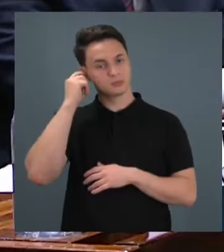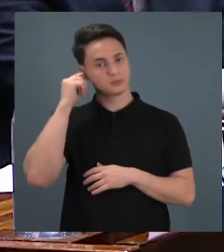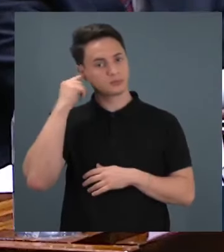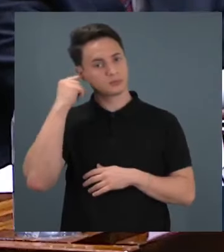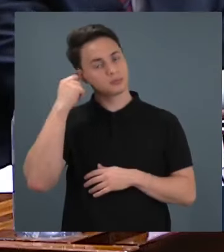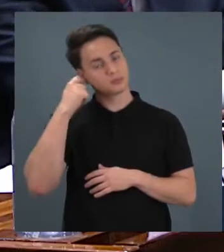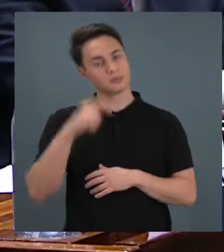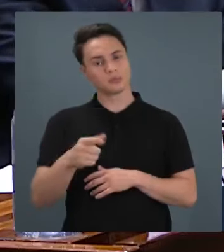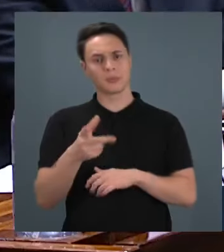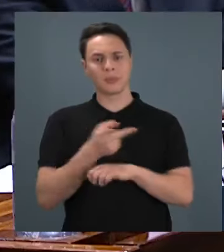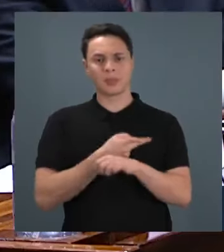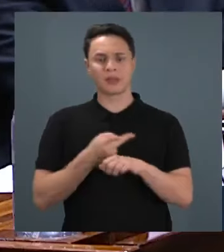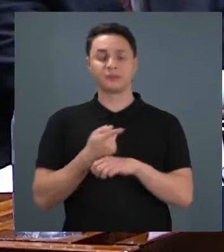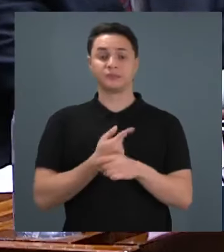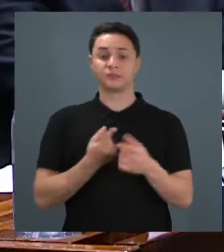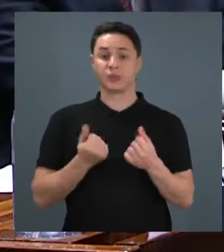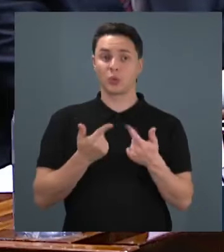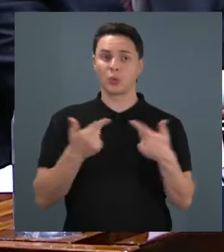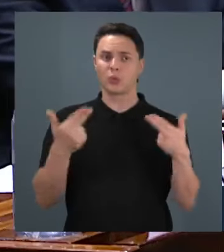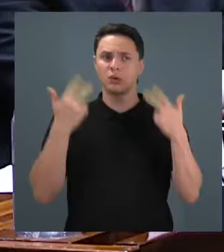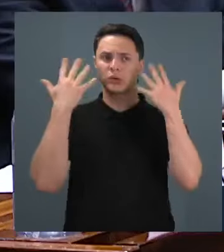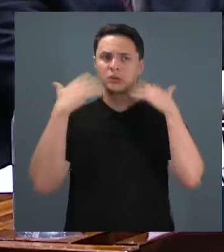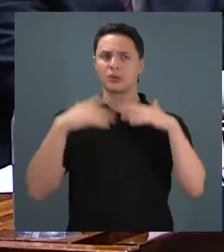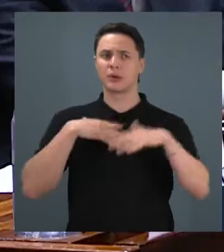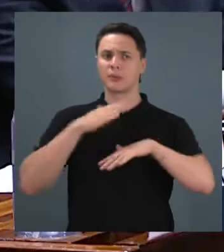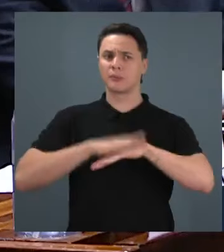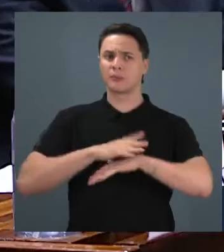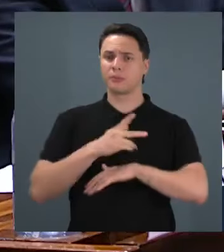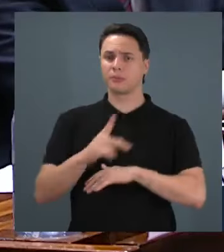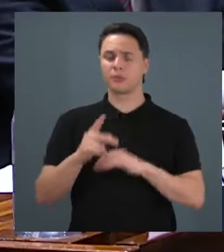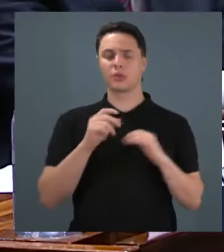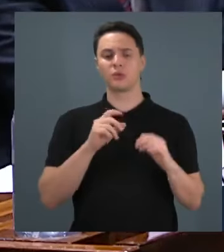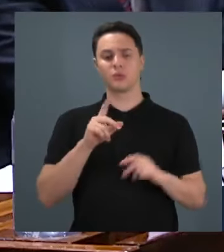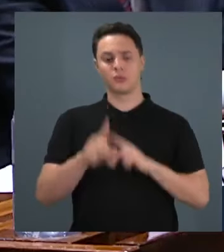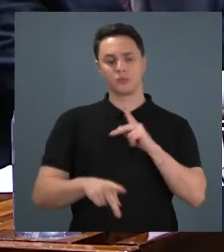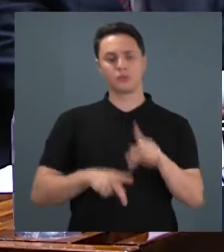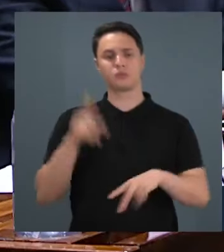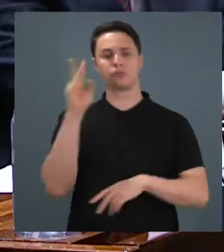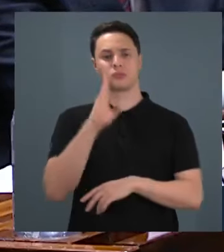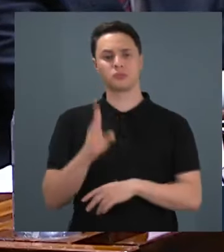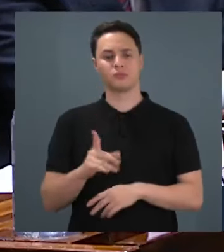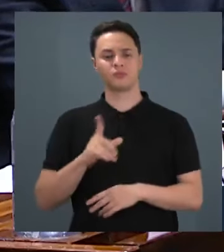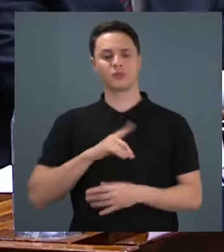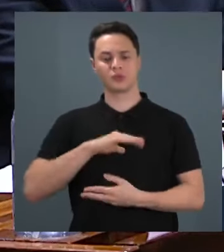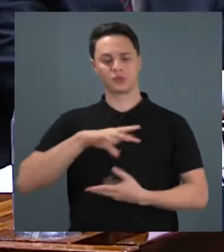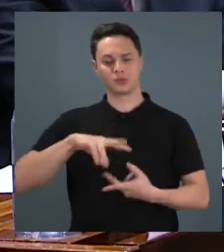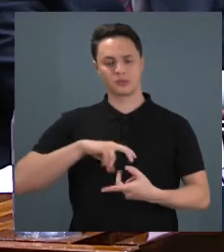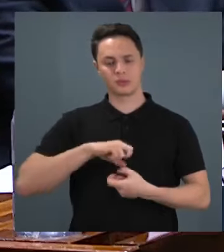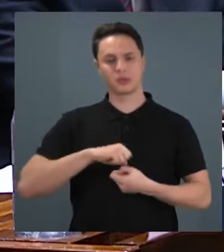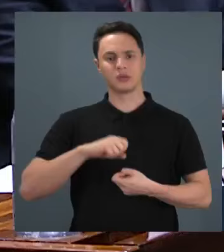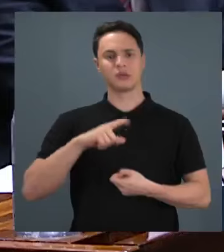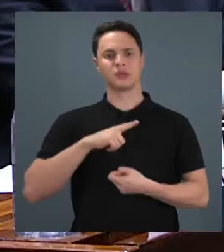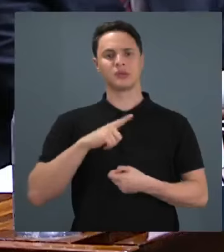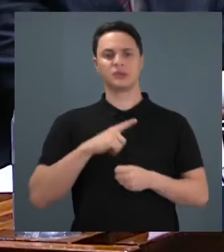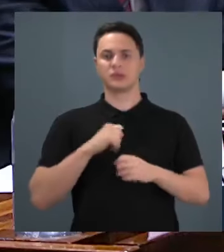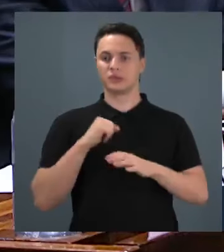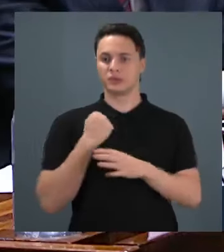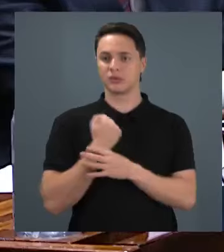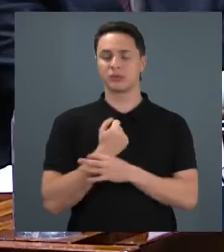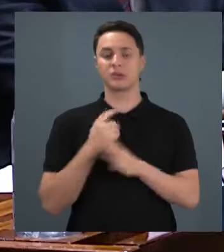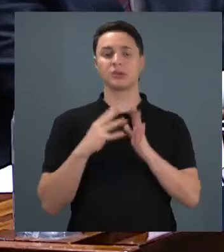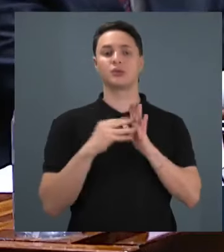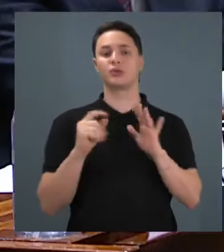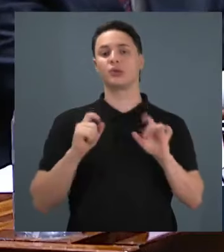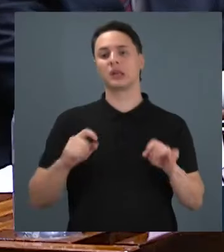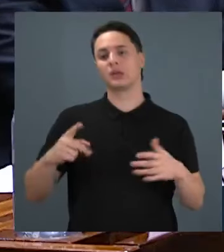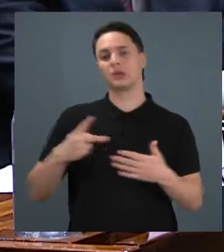os recursos naturais que pertencem ao povo brasileiro com sustentabilidade, com segurança. A exemplo do que ocorreu essa